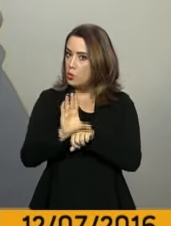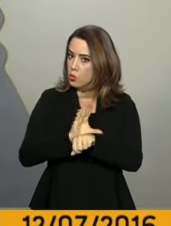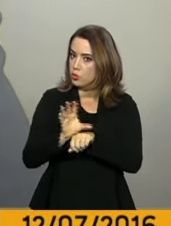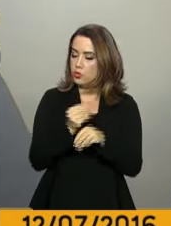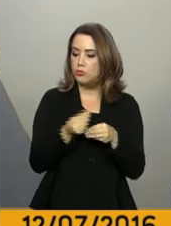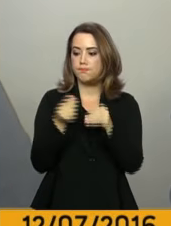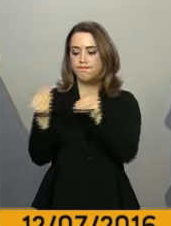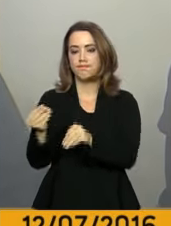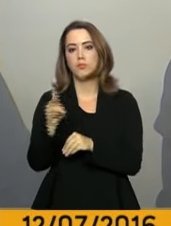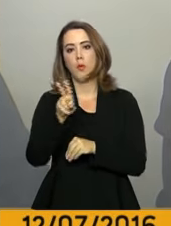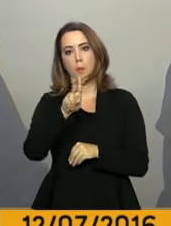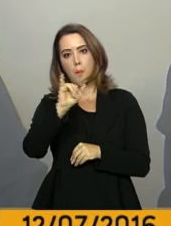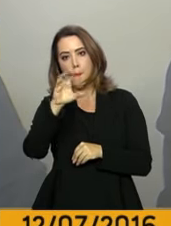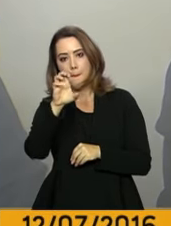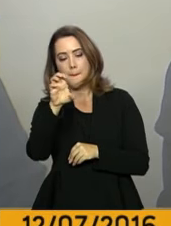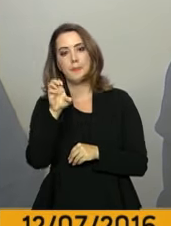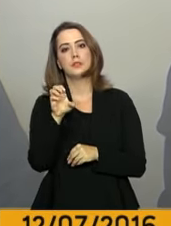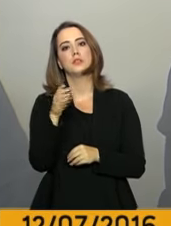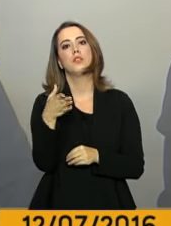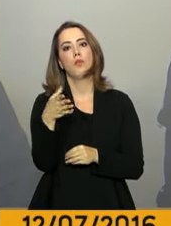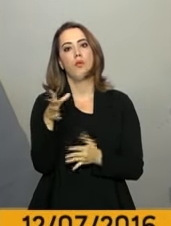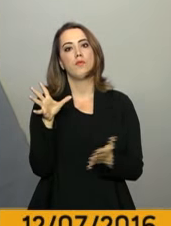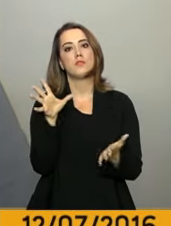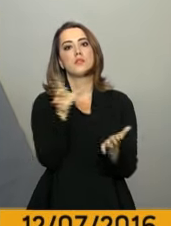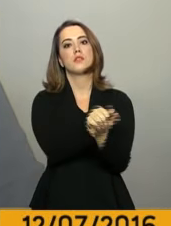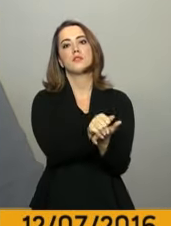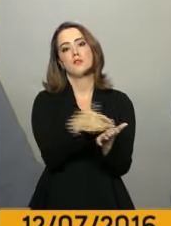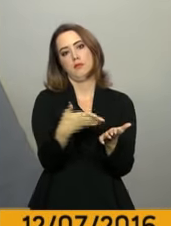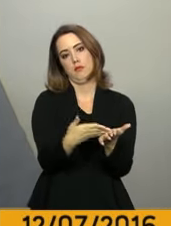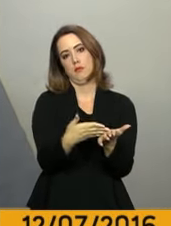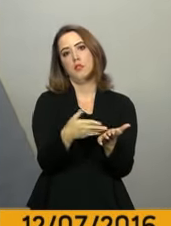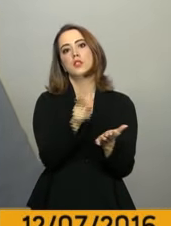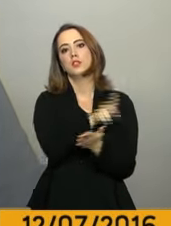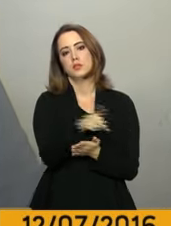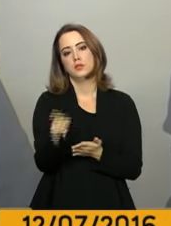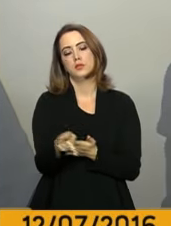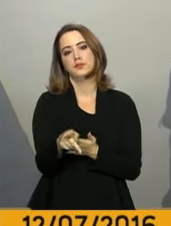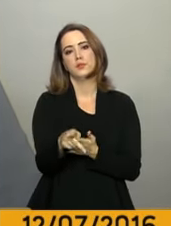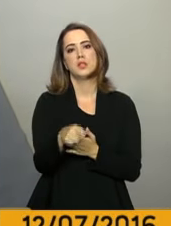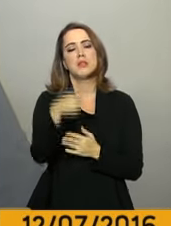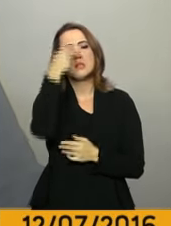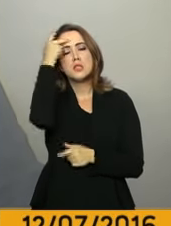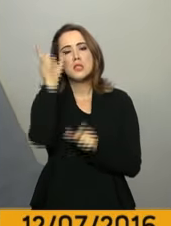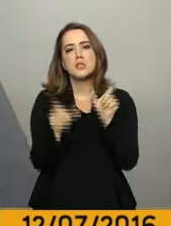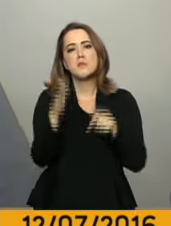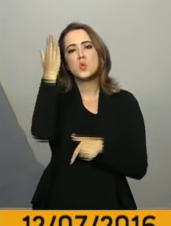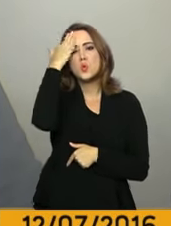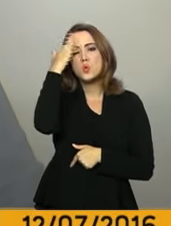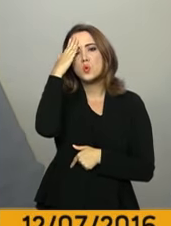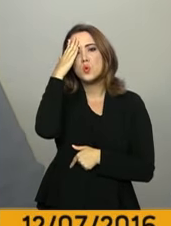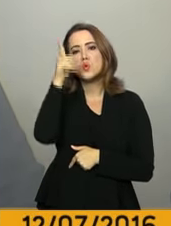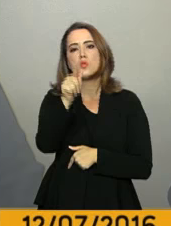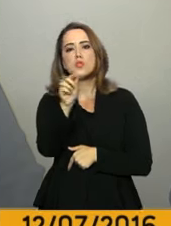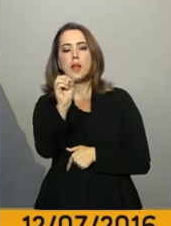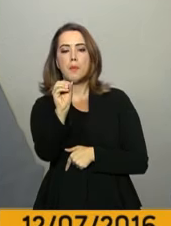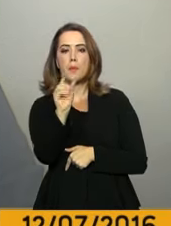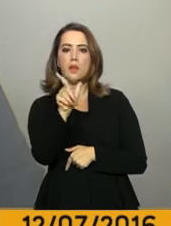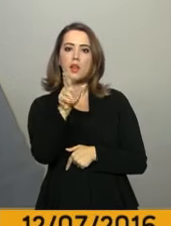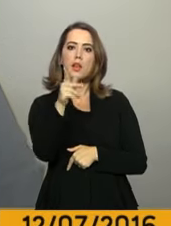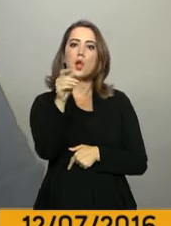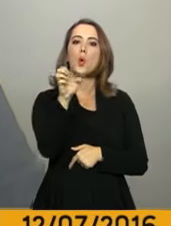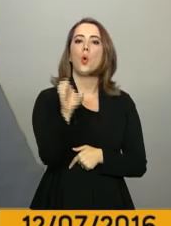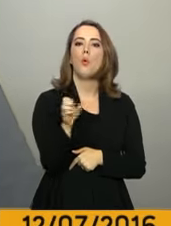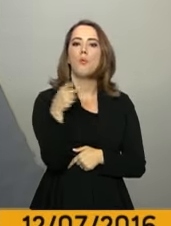o vice-presidente Então quando você é é que as pessoas não sabem o que é golpe ou fazem de conta que não sabem Golpe é